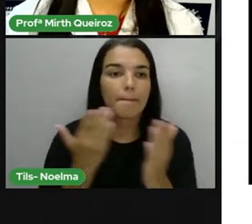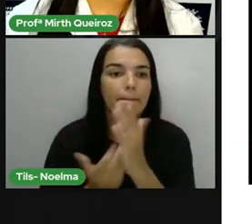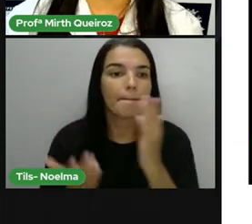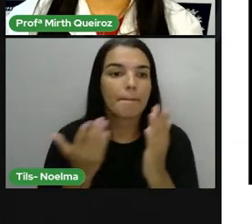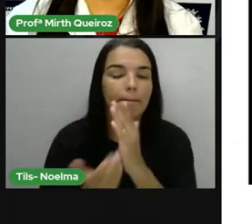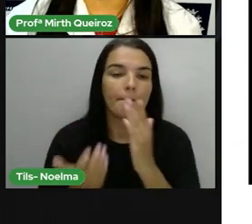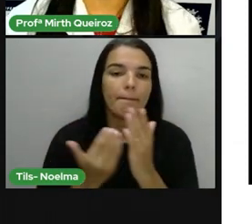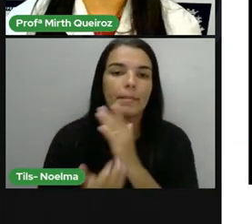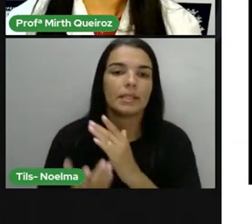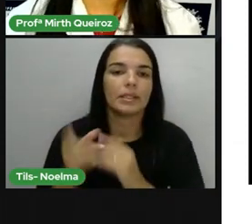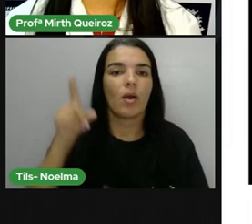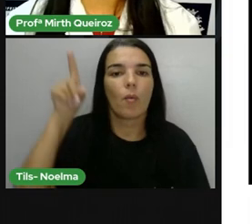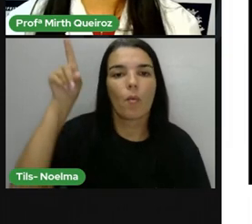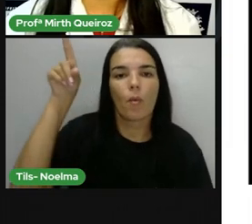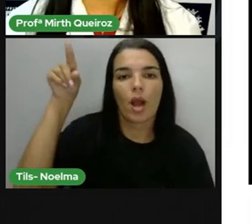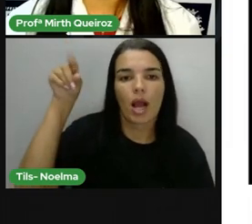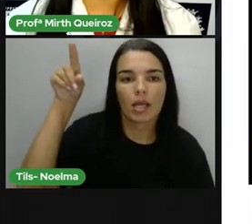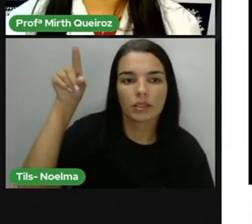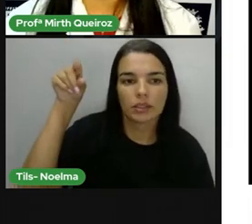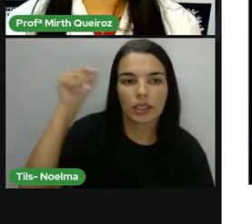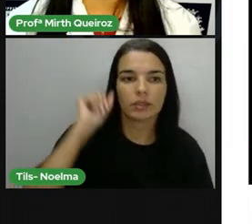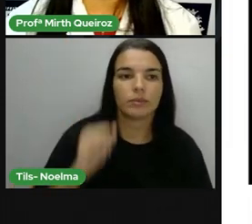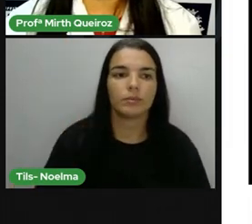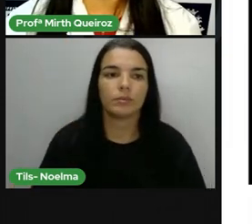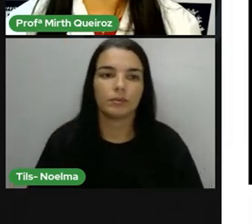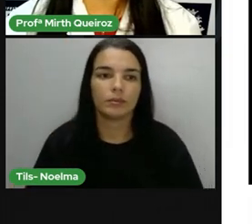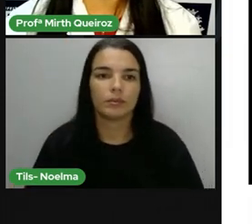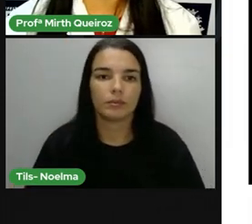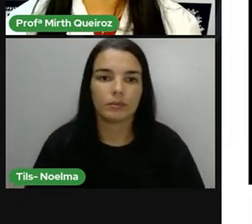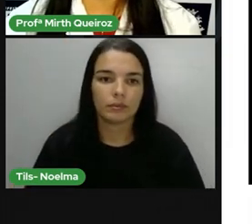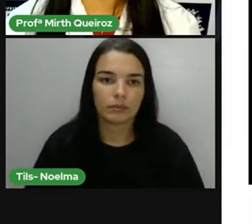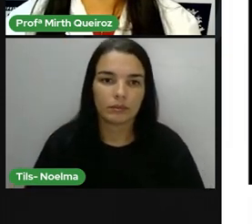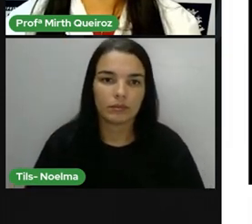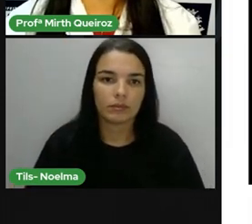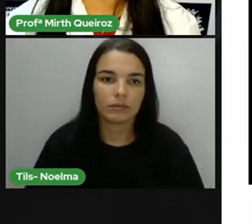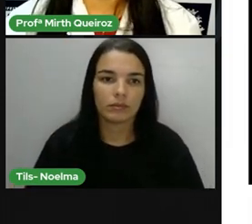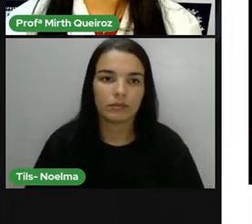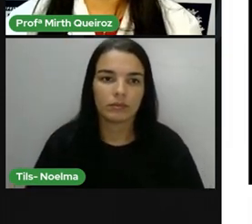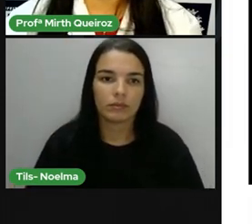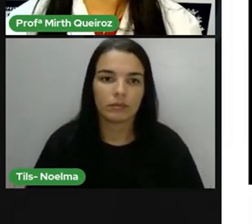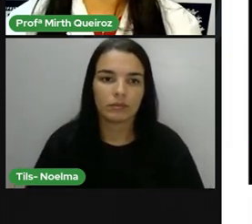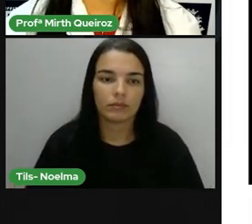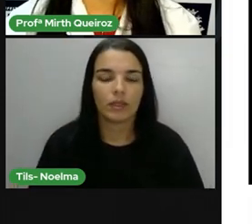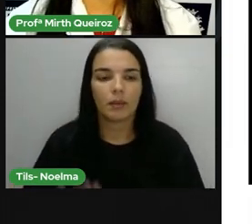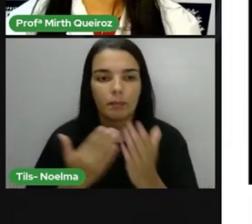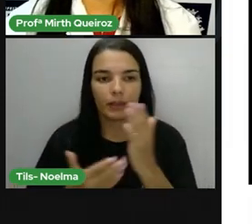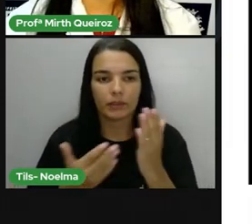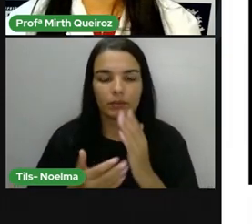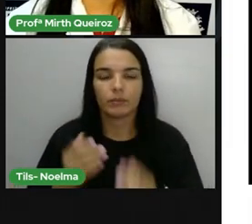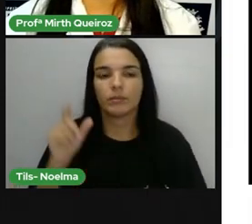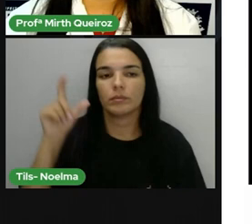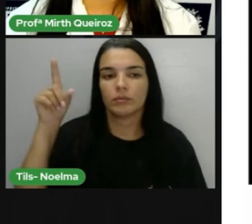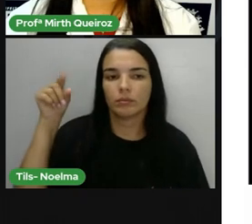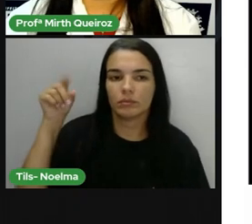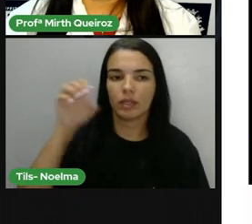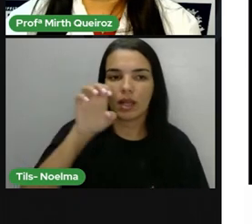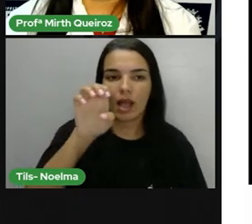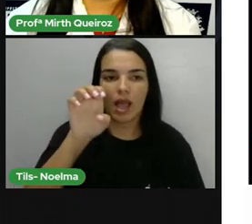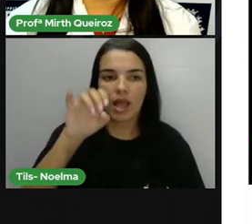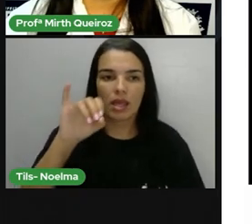paranoico, hemorroida, tudo perde o acento, certo? Terminado em ei e oi.